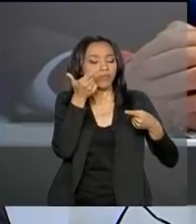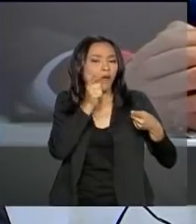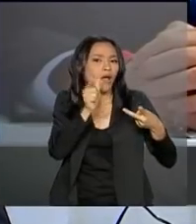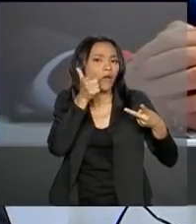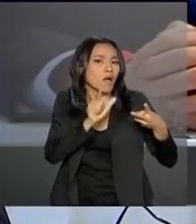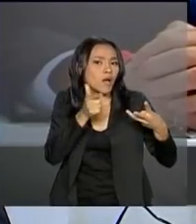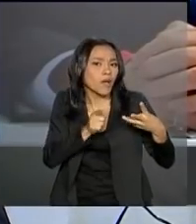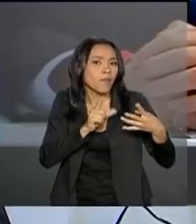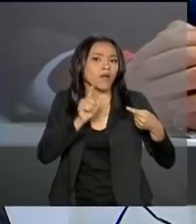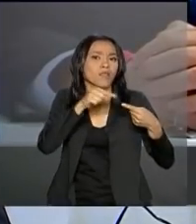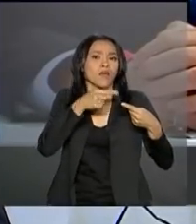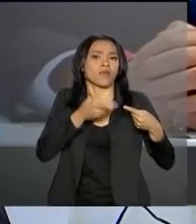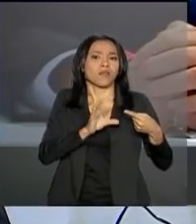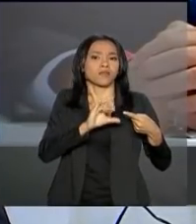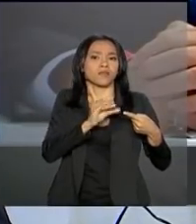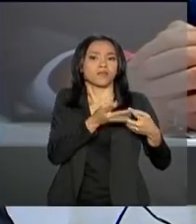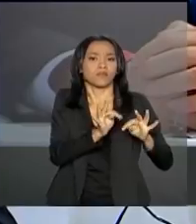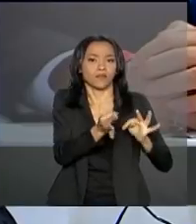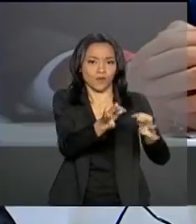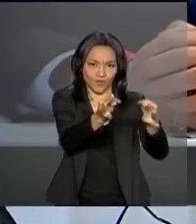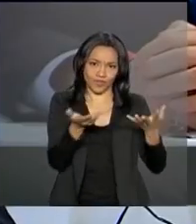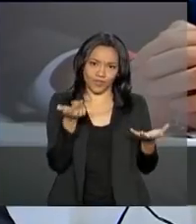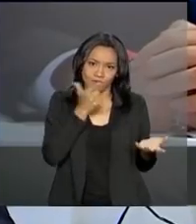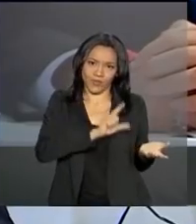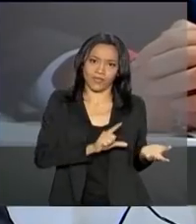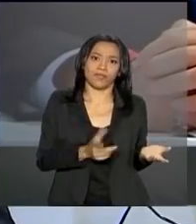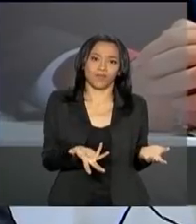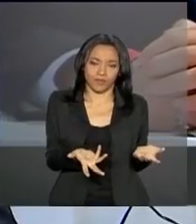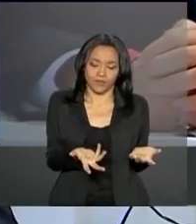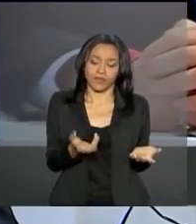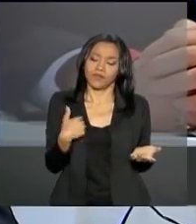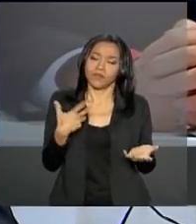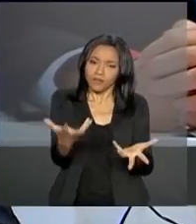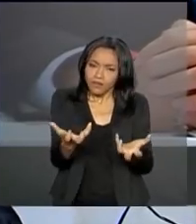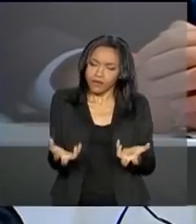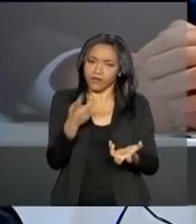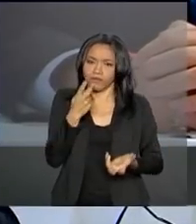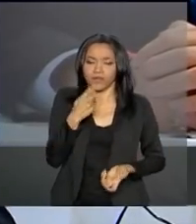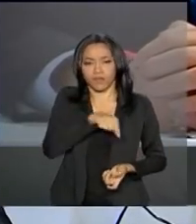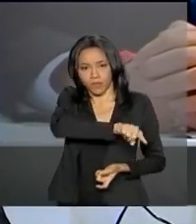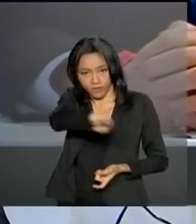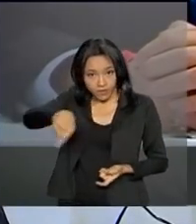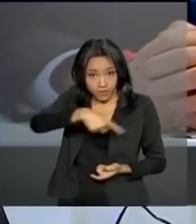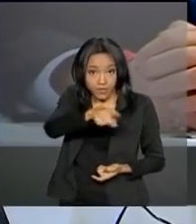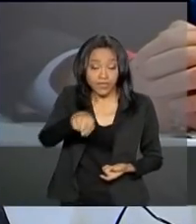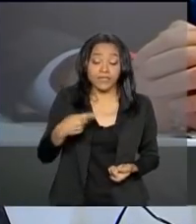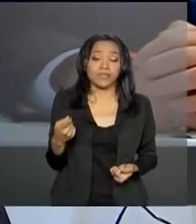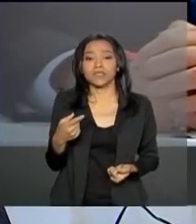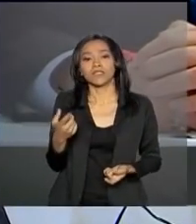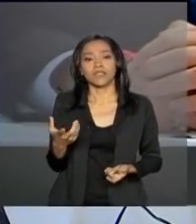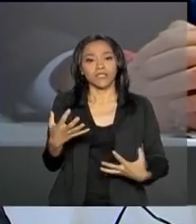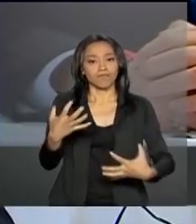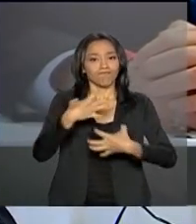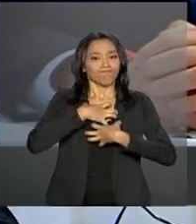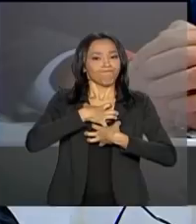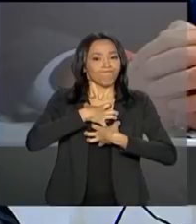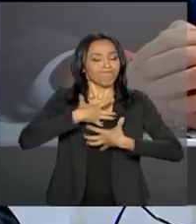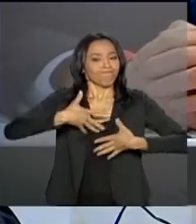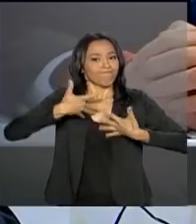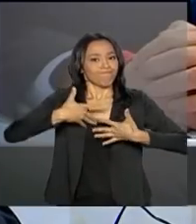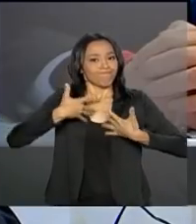ciência e tecnologia aliás eu deveria dizer que nos cintos de água particularmente a